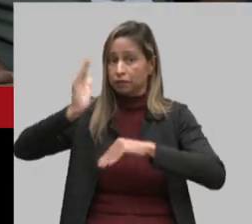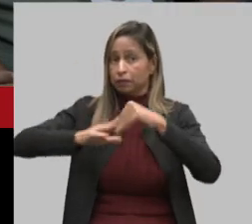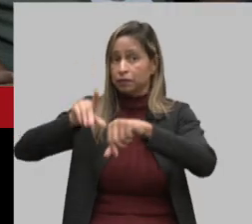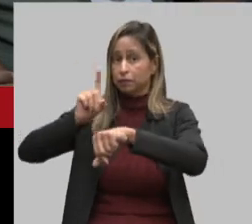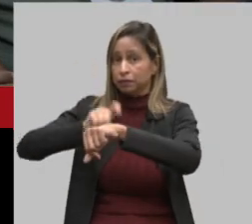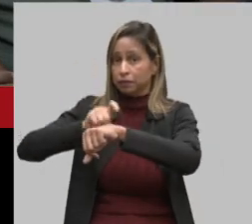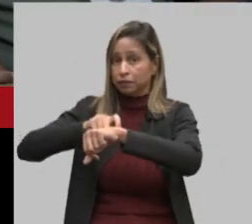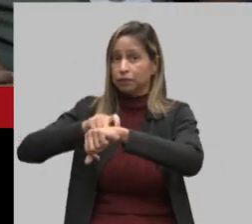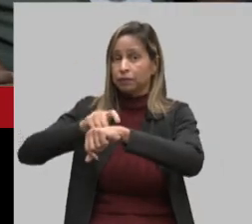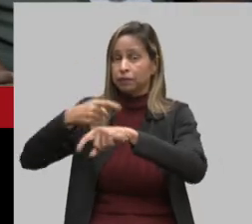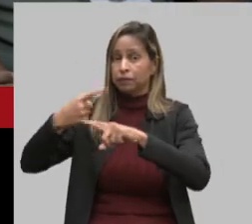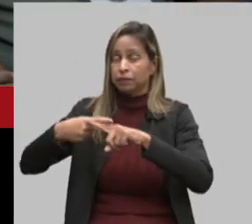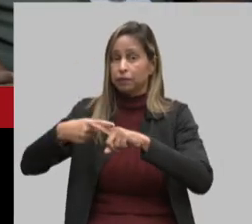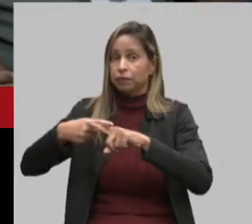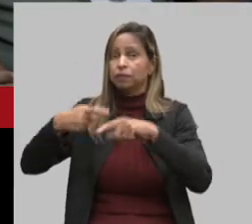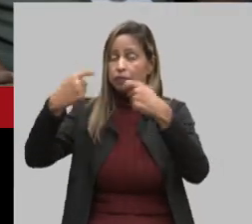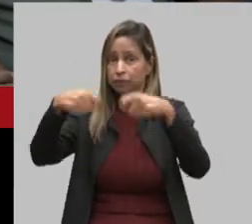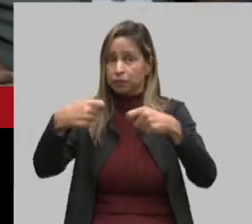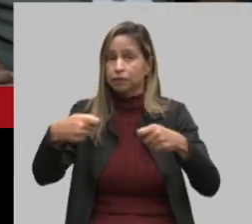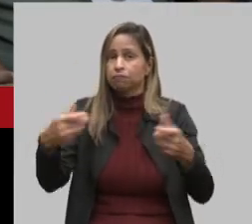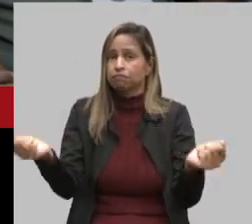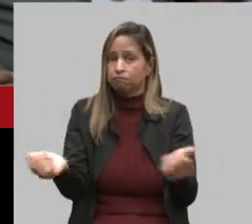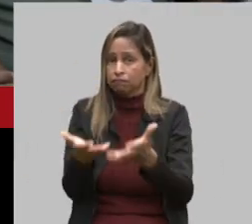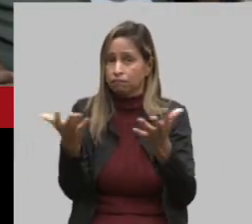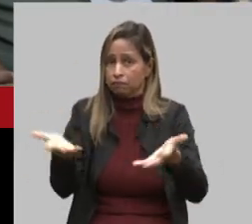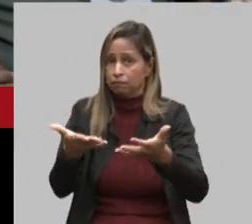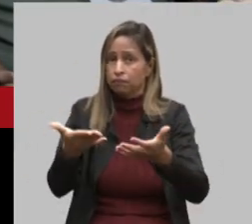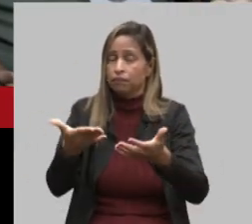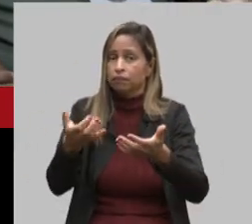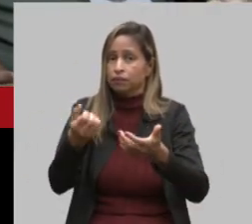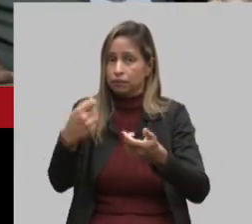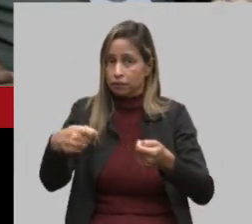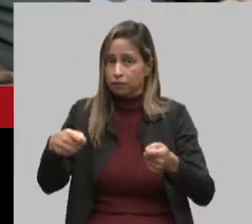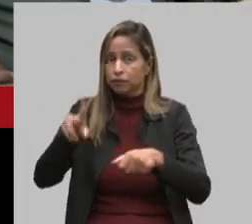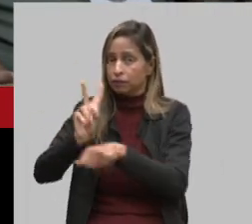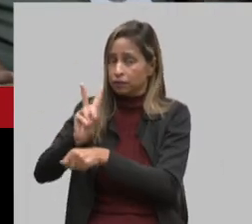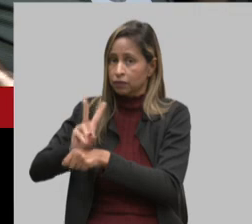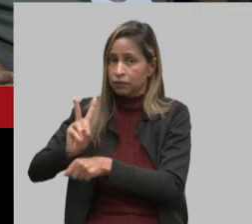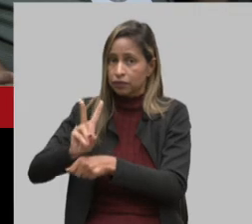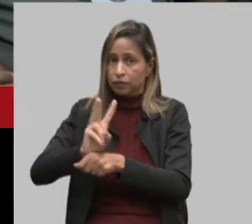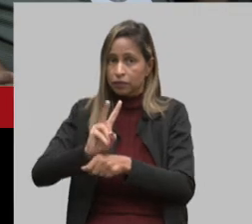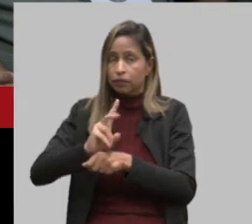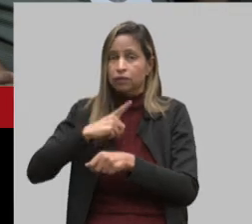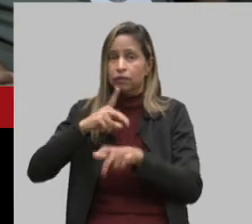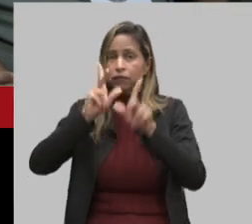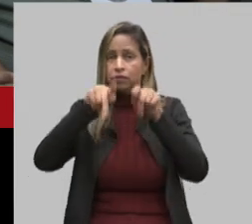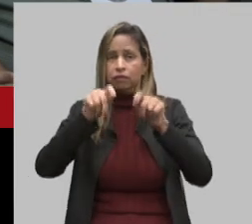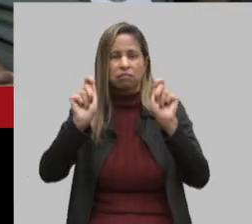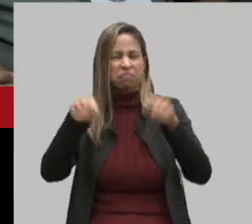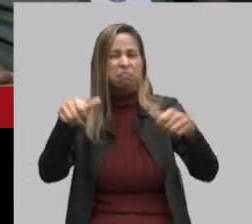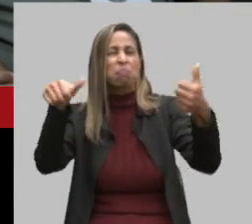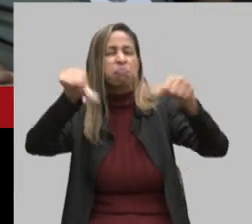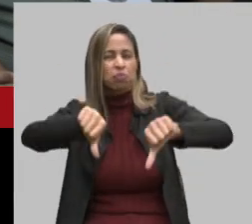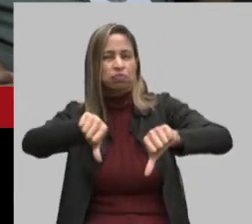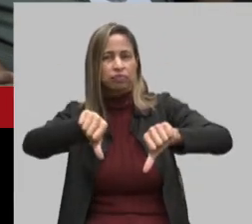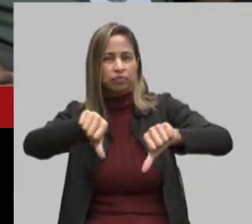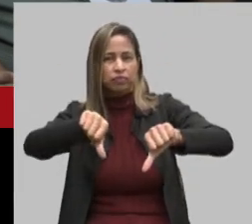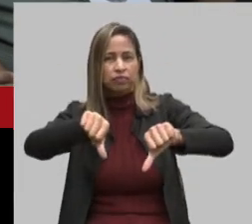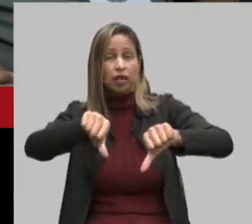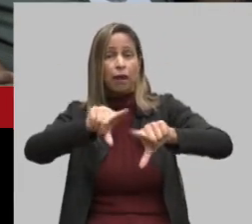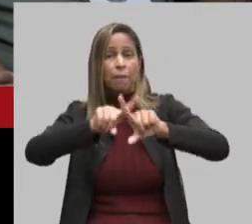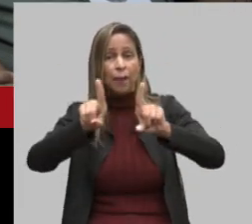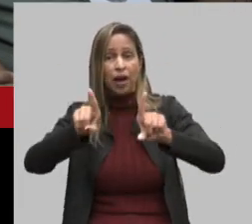eles não precis que eles precisam de incentivo muitos precisam ser fiscalizados porque muitos professores são incompetentes mas não Estou